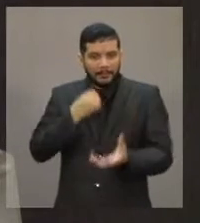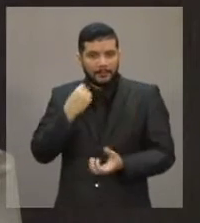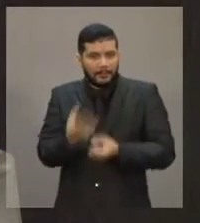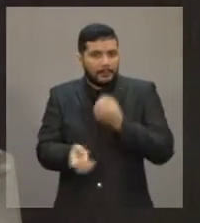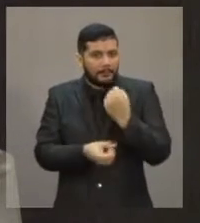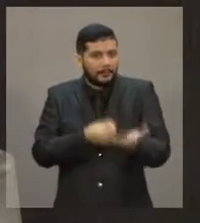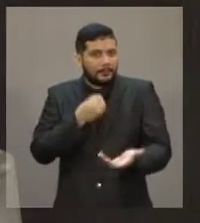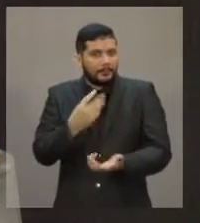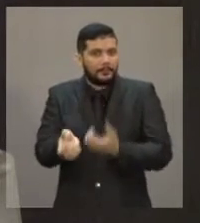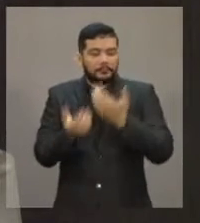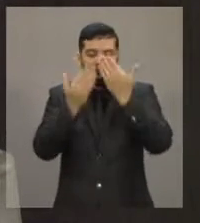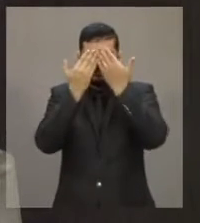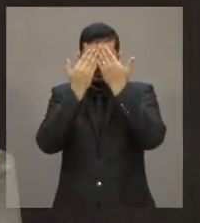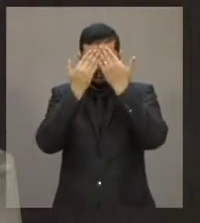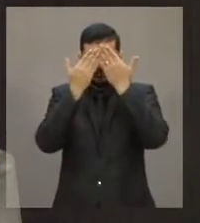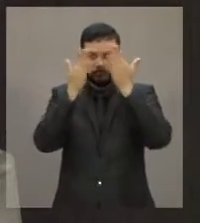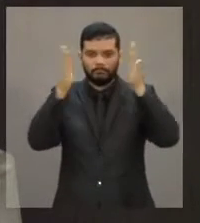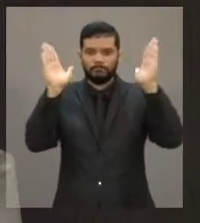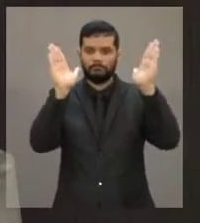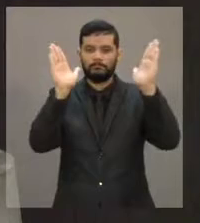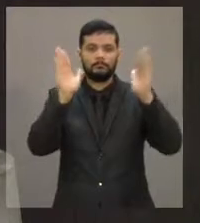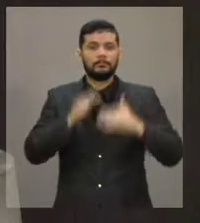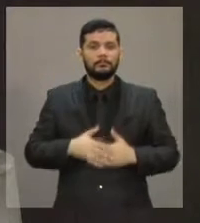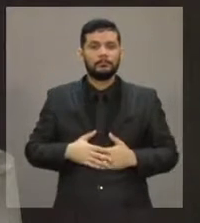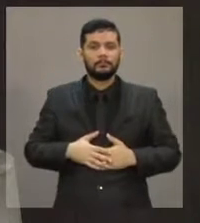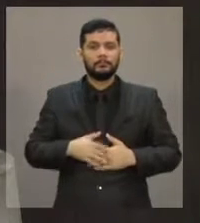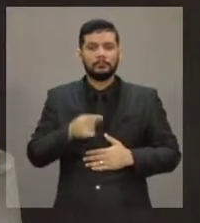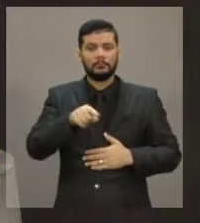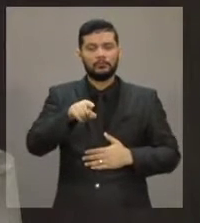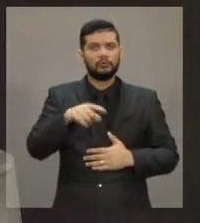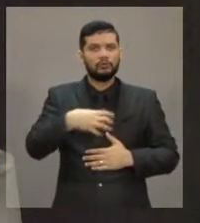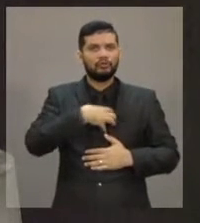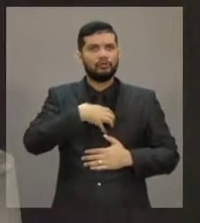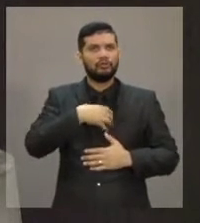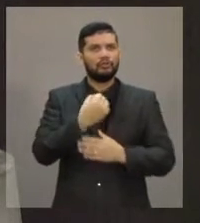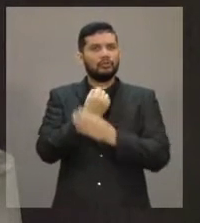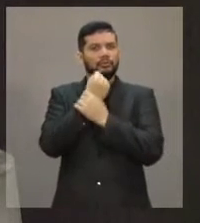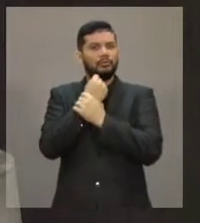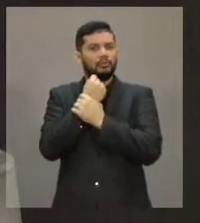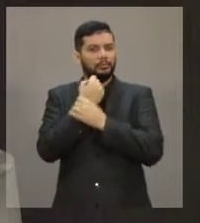dentre outras coisas, possa, por exemplo, se proteger.